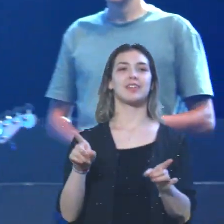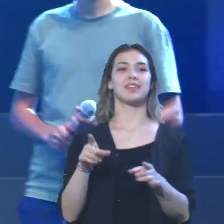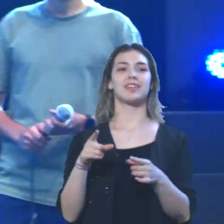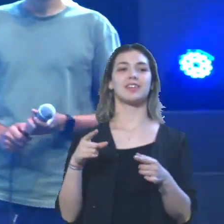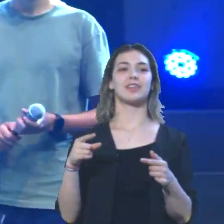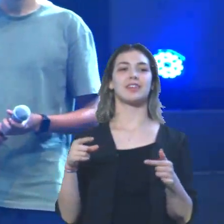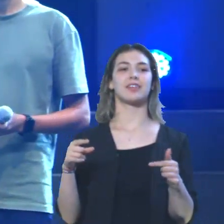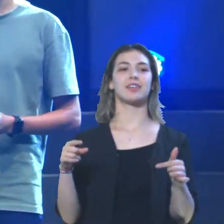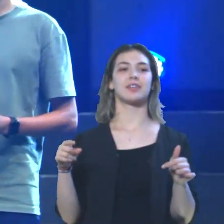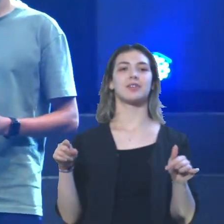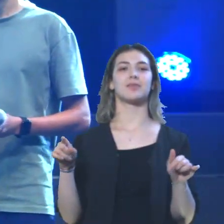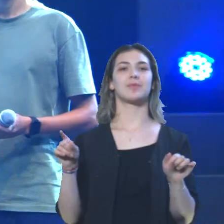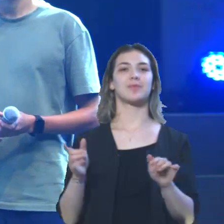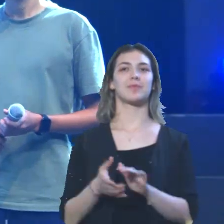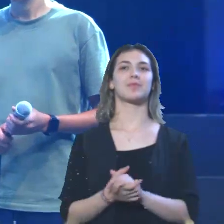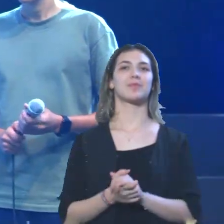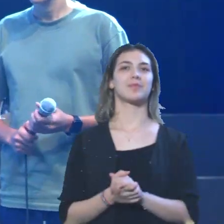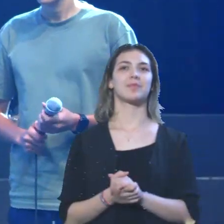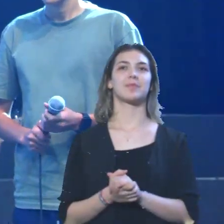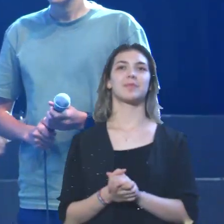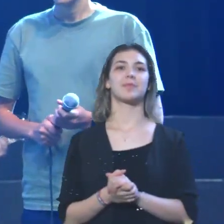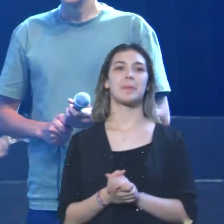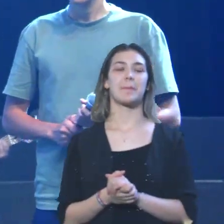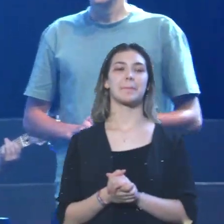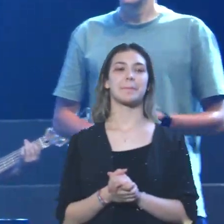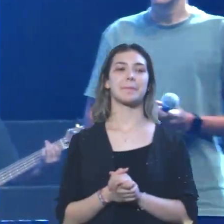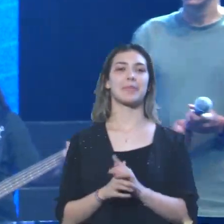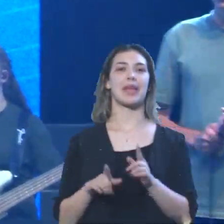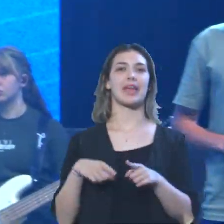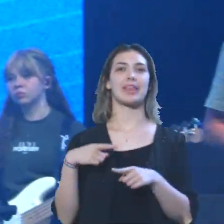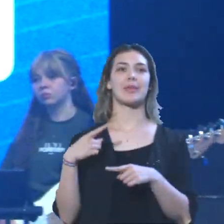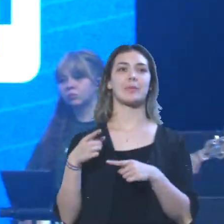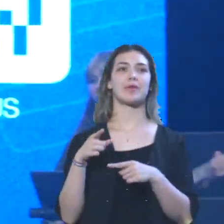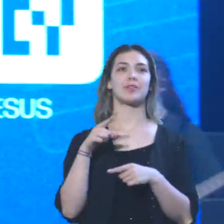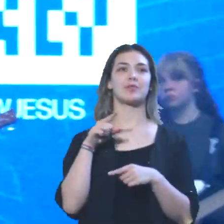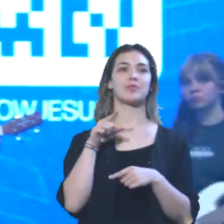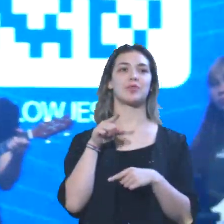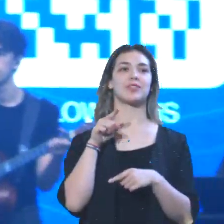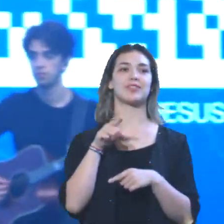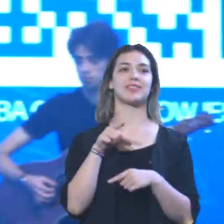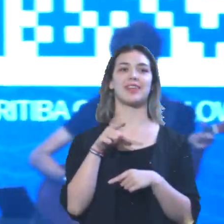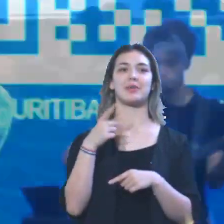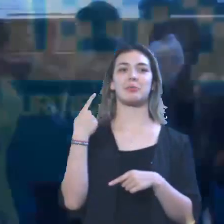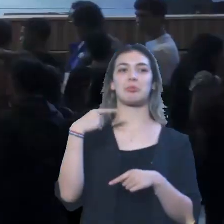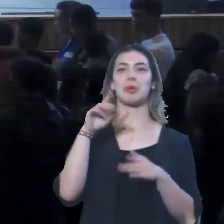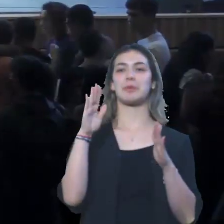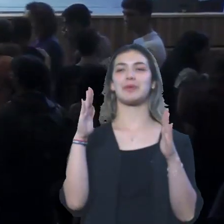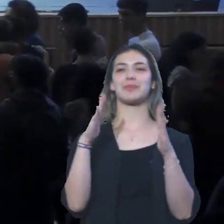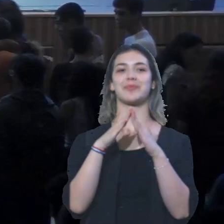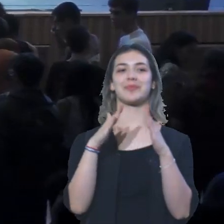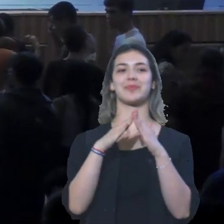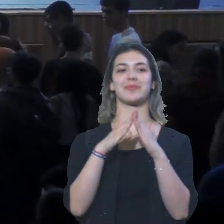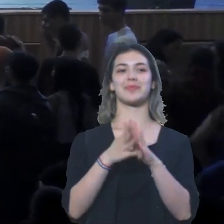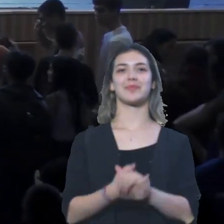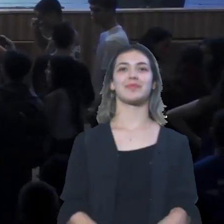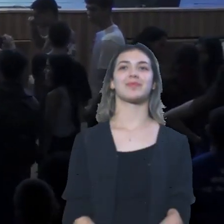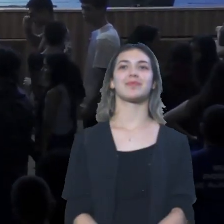orando. E depois você já pode se encaminhar para sua casa. Que Deus abençoe vocês.